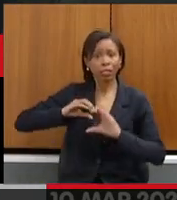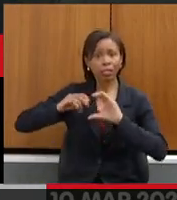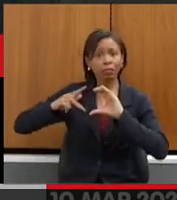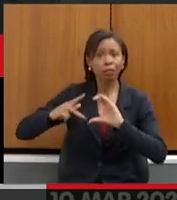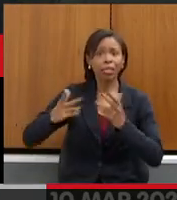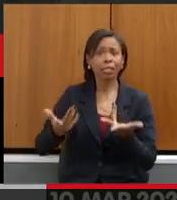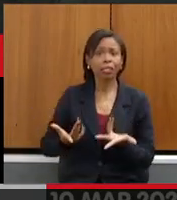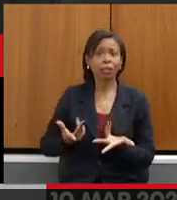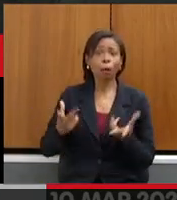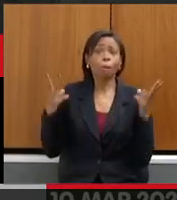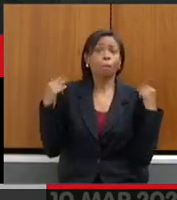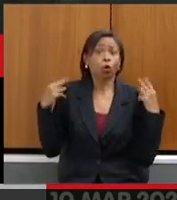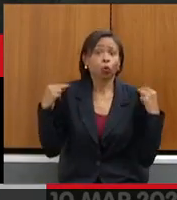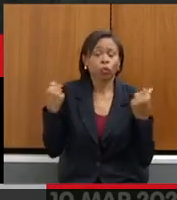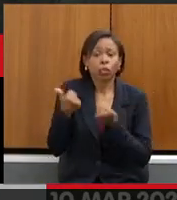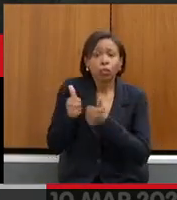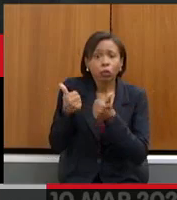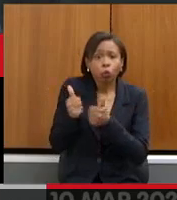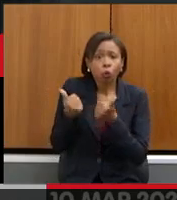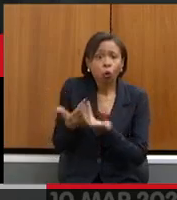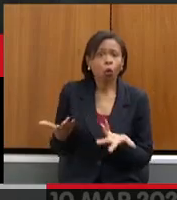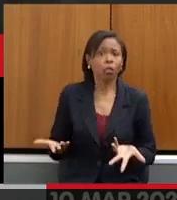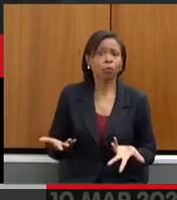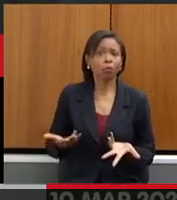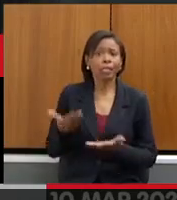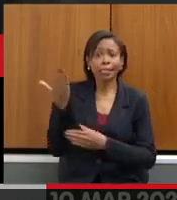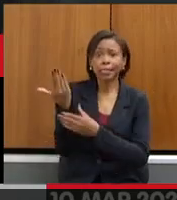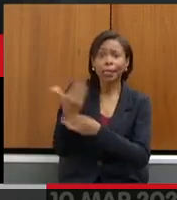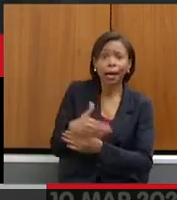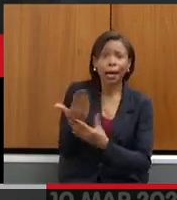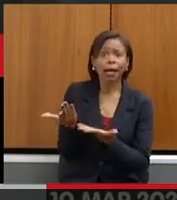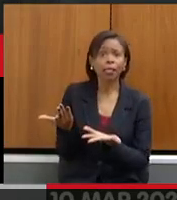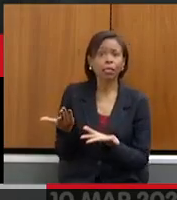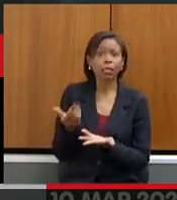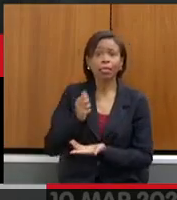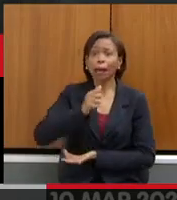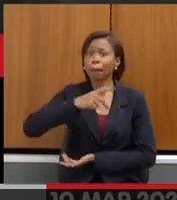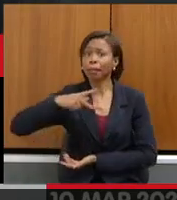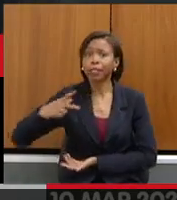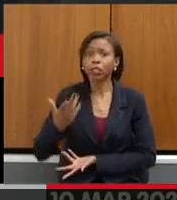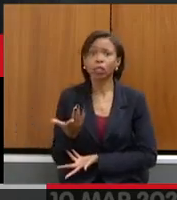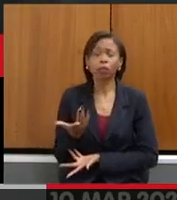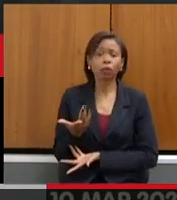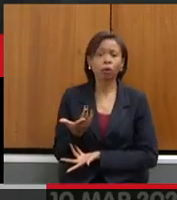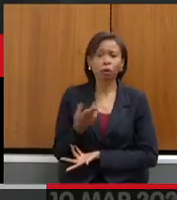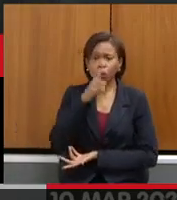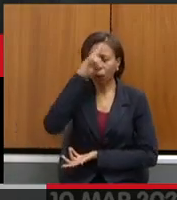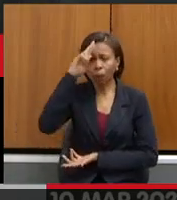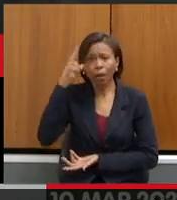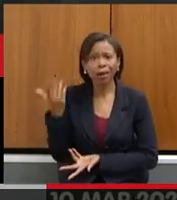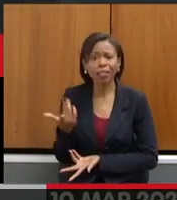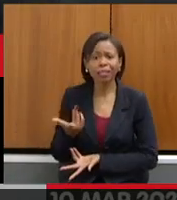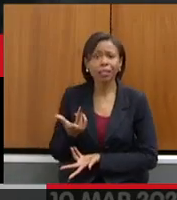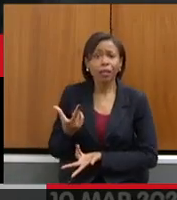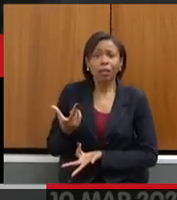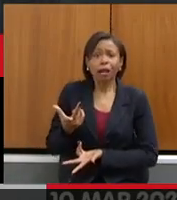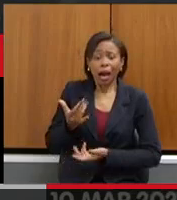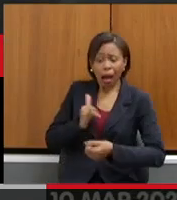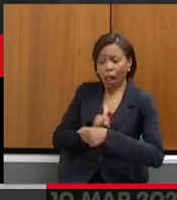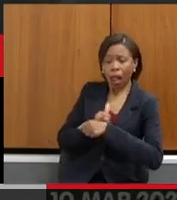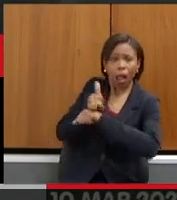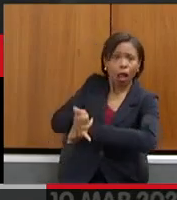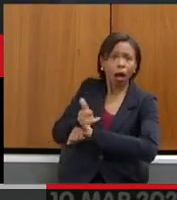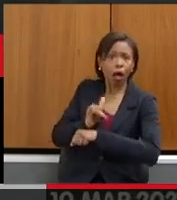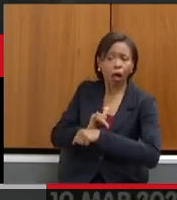que motoristas de ônibus de táxi se aplicativos sejam enganados por